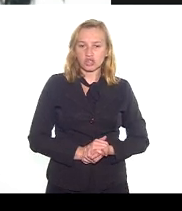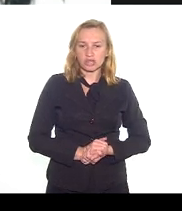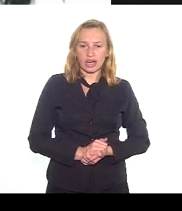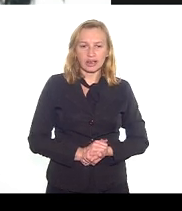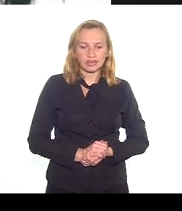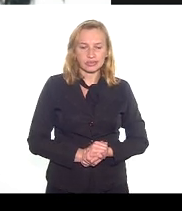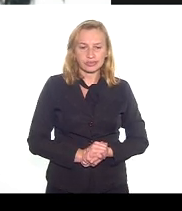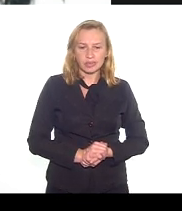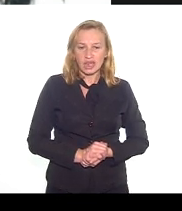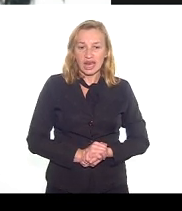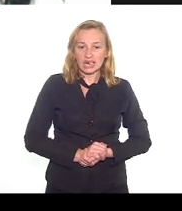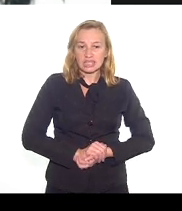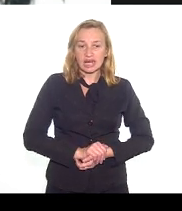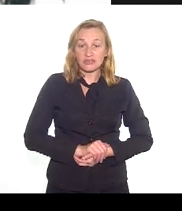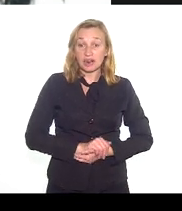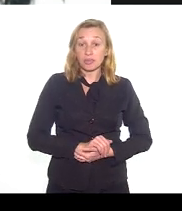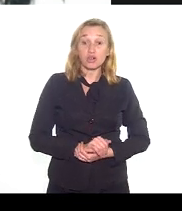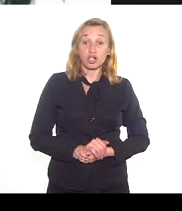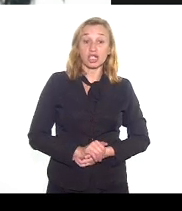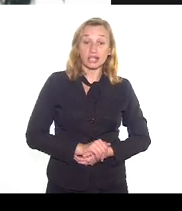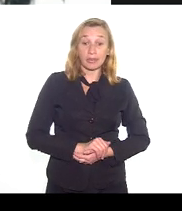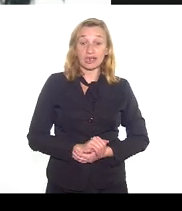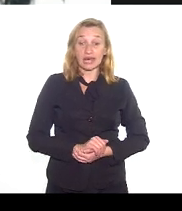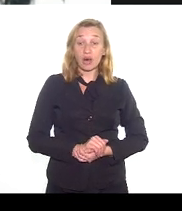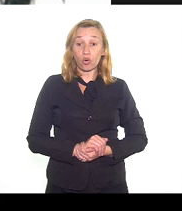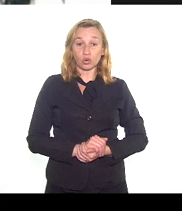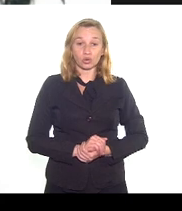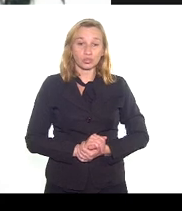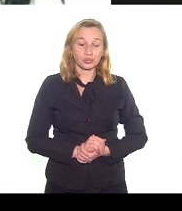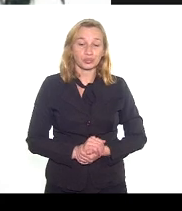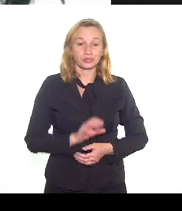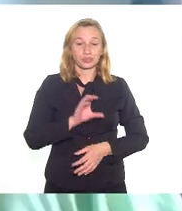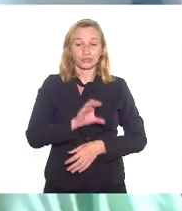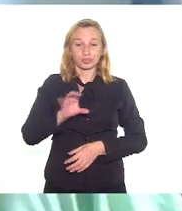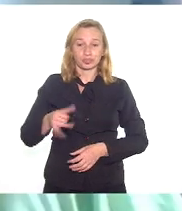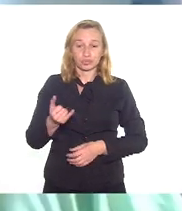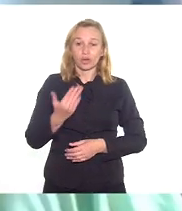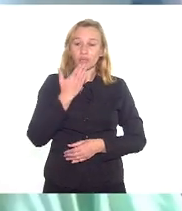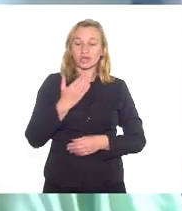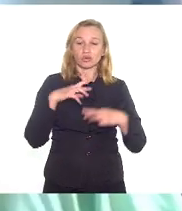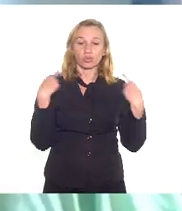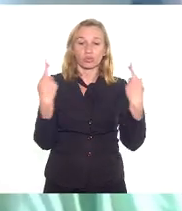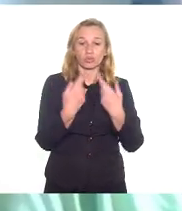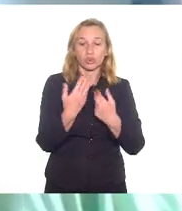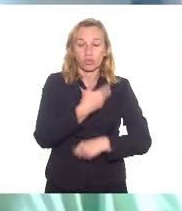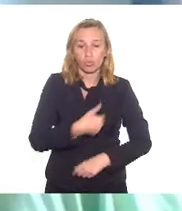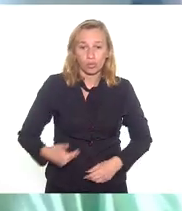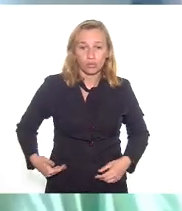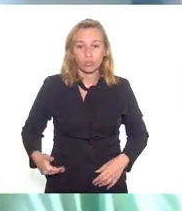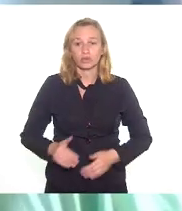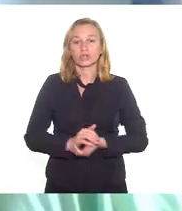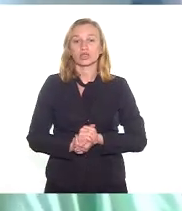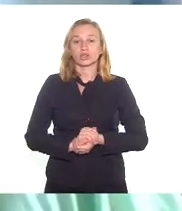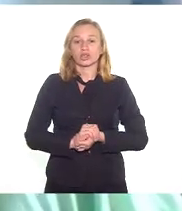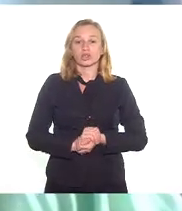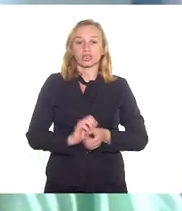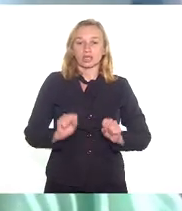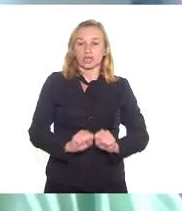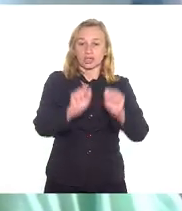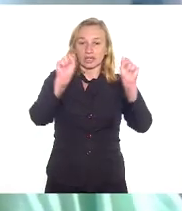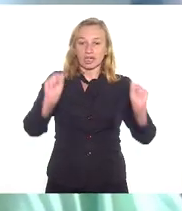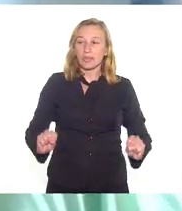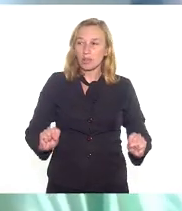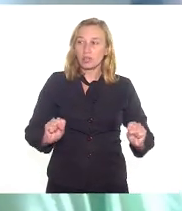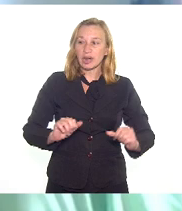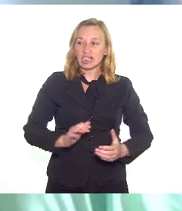Oi, Mink, está sem som. ...da CCJ, uma audiência pública sobre o Sistema Estadual de Unidades